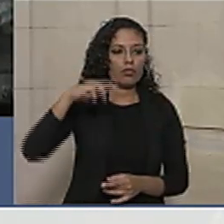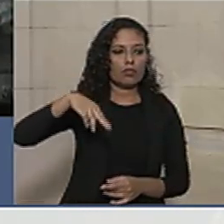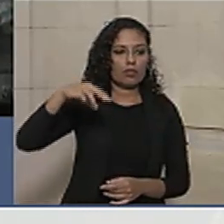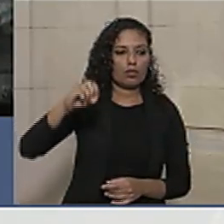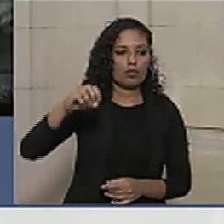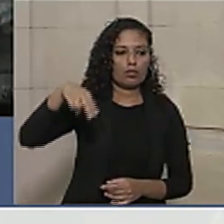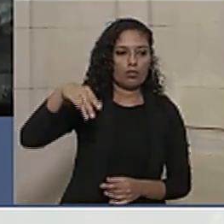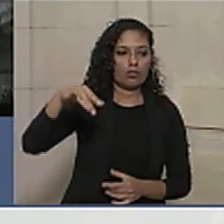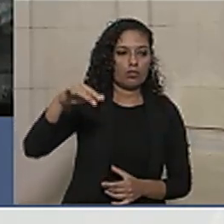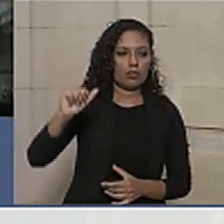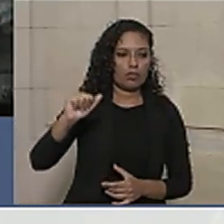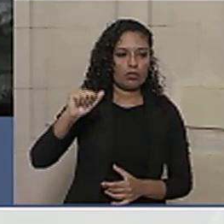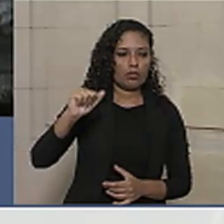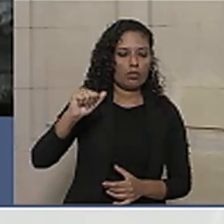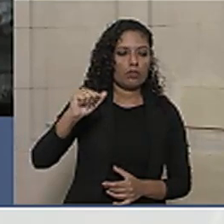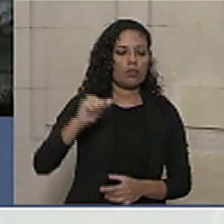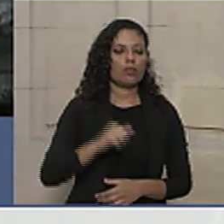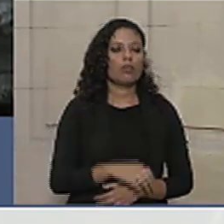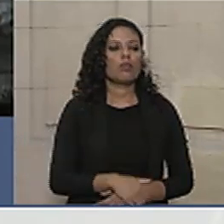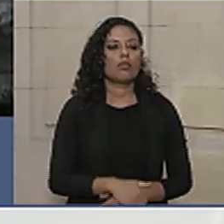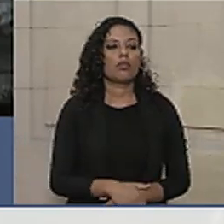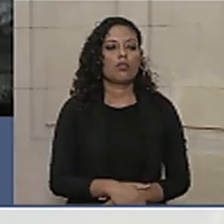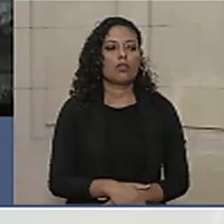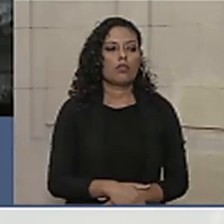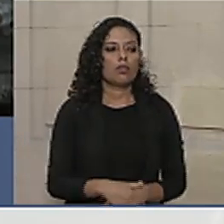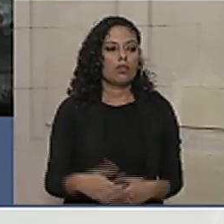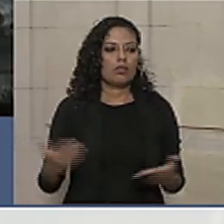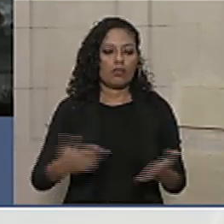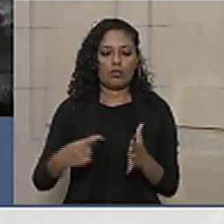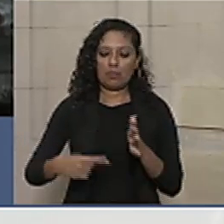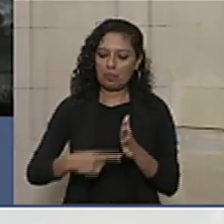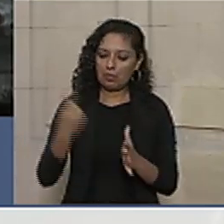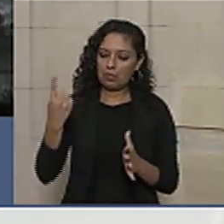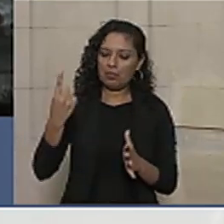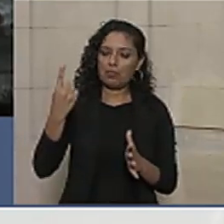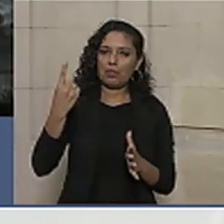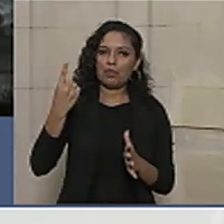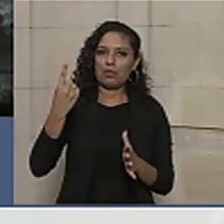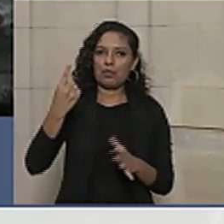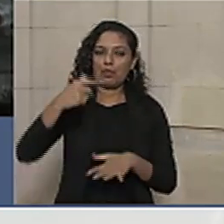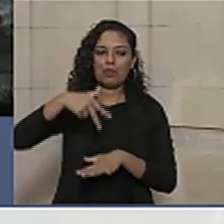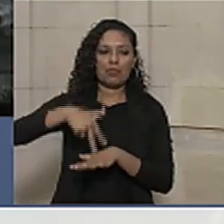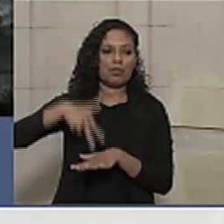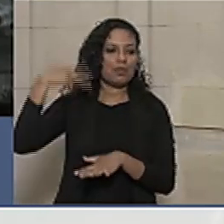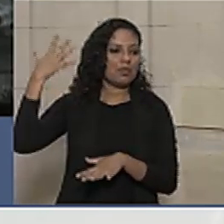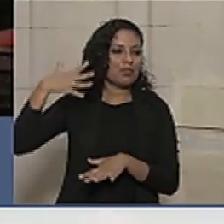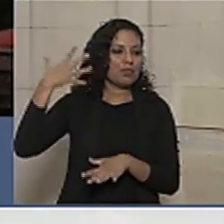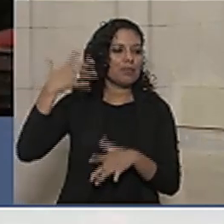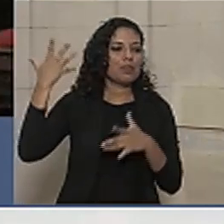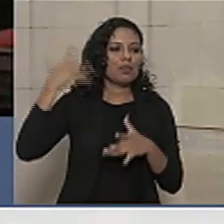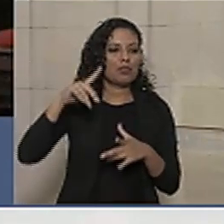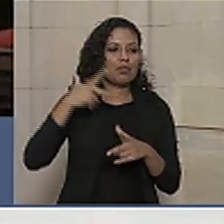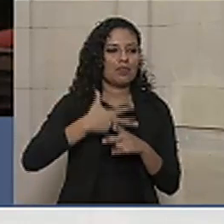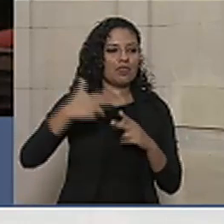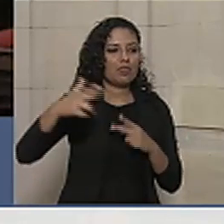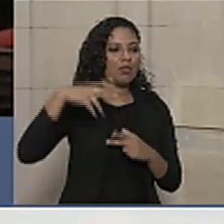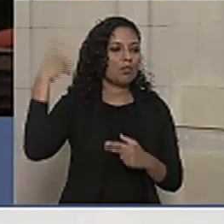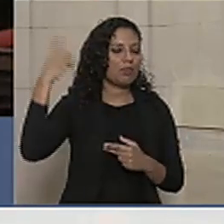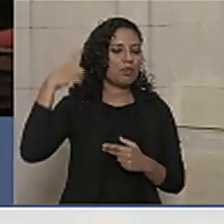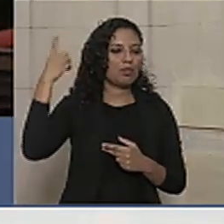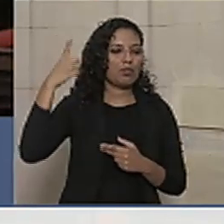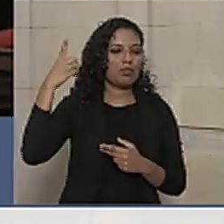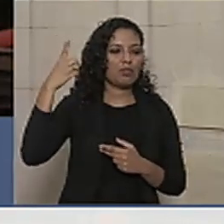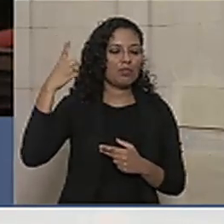Mônica Francisco, que hoje é a primeira conseguindo vencer